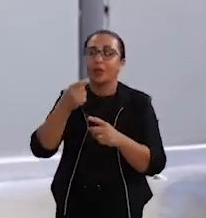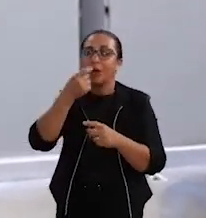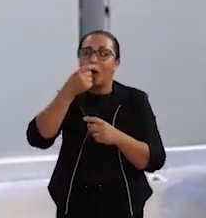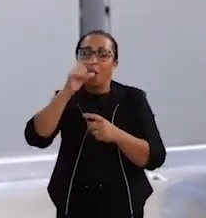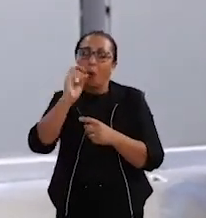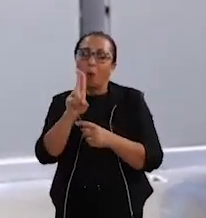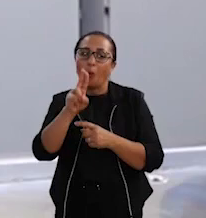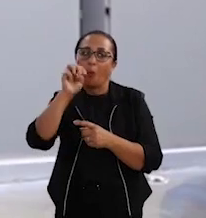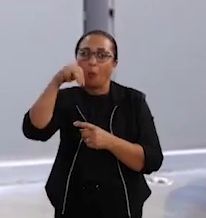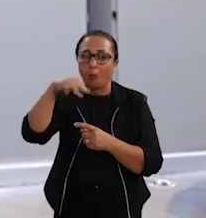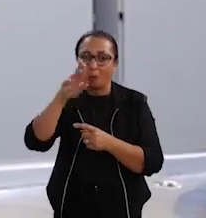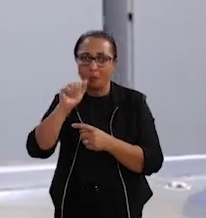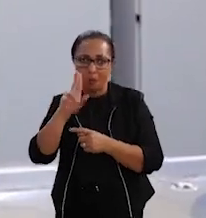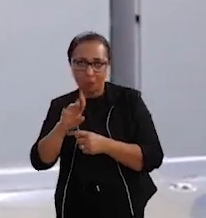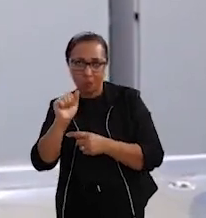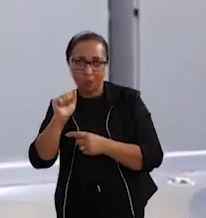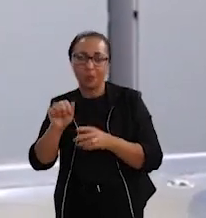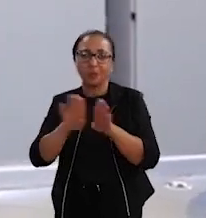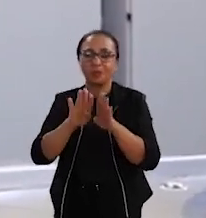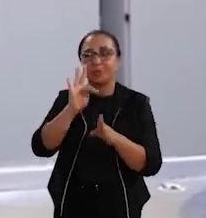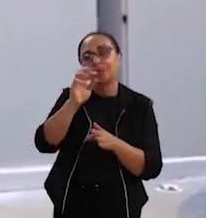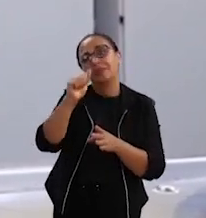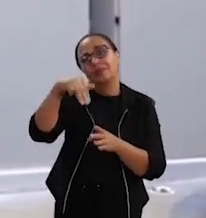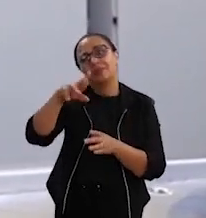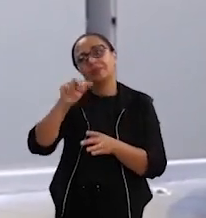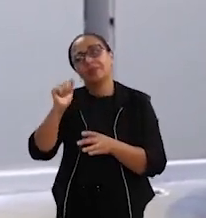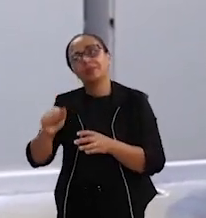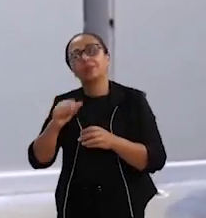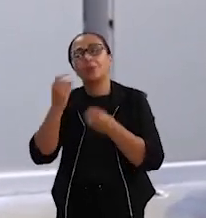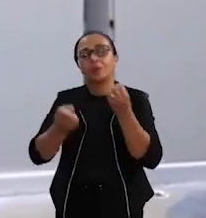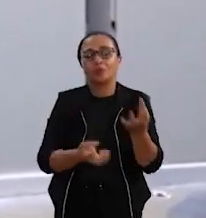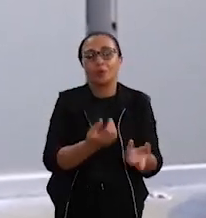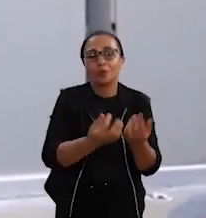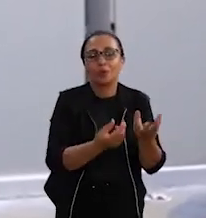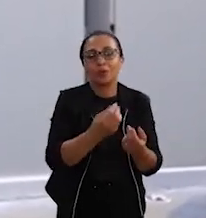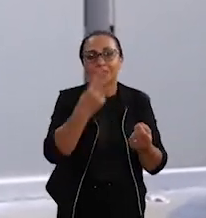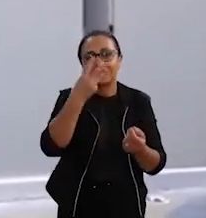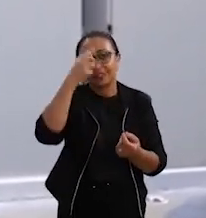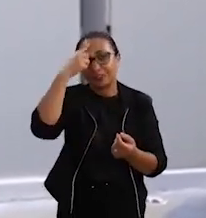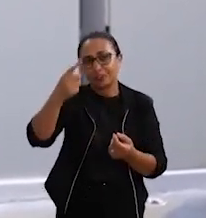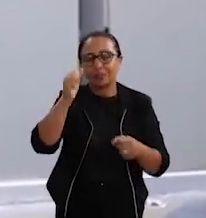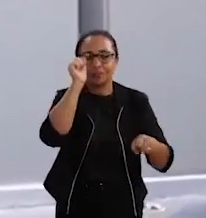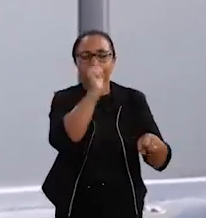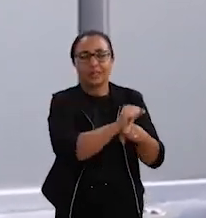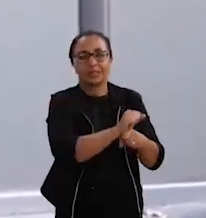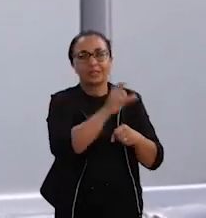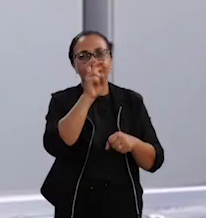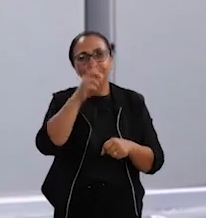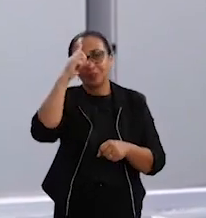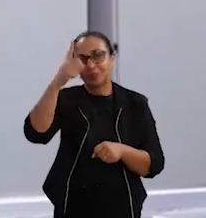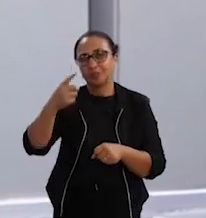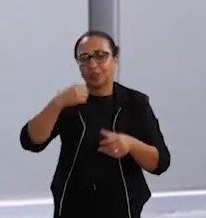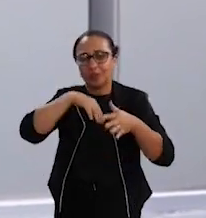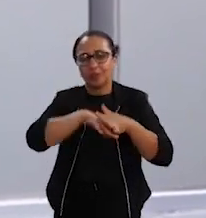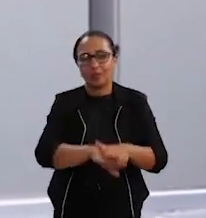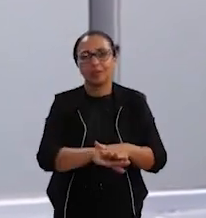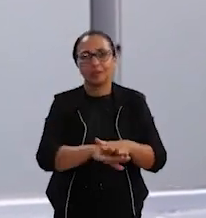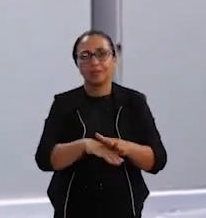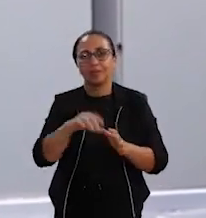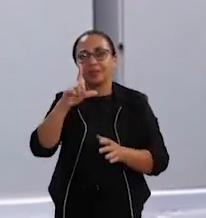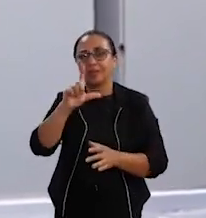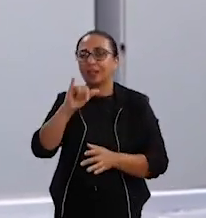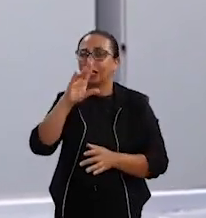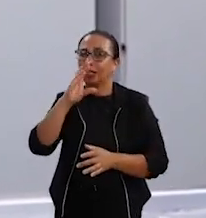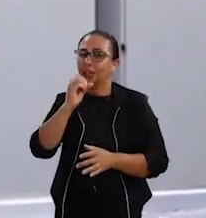muzeiro e tamarindo, onde passaram por um processo de maturação durante 30 dias, sendo 5